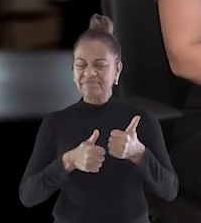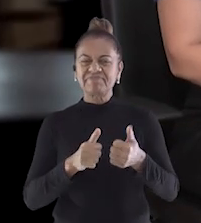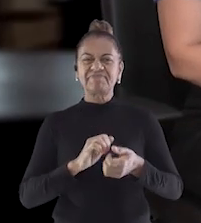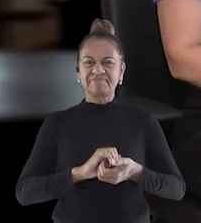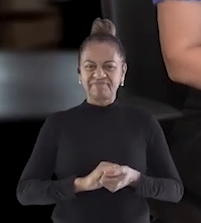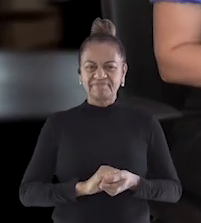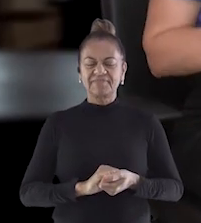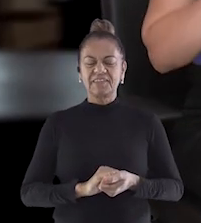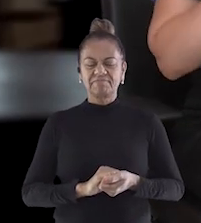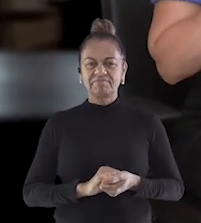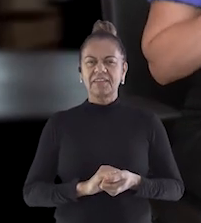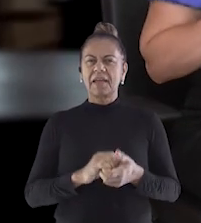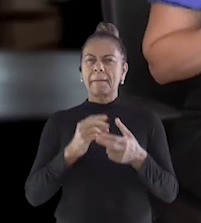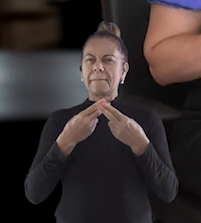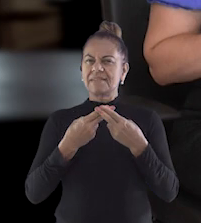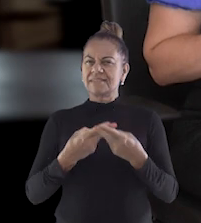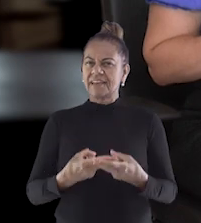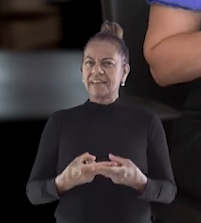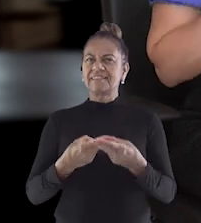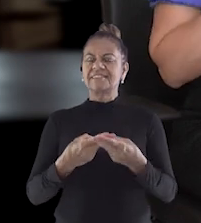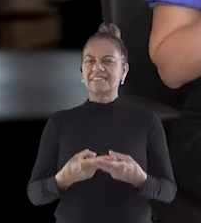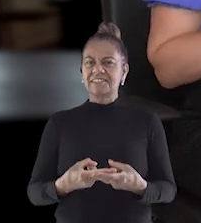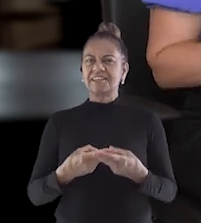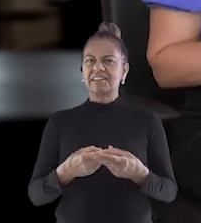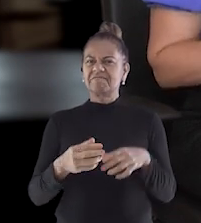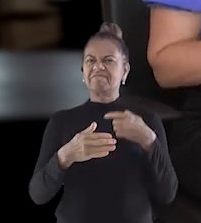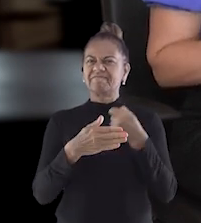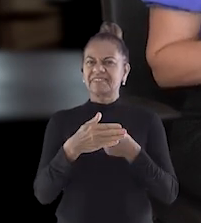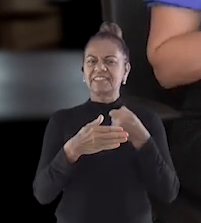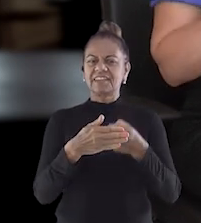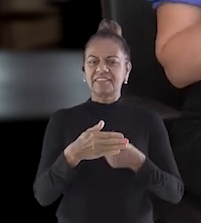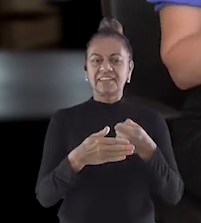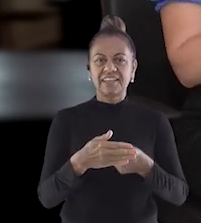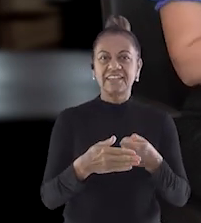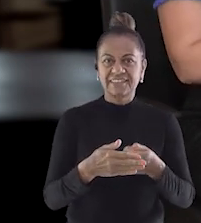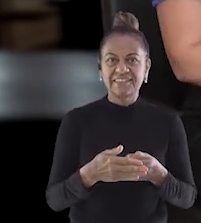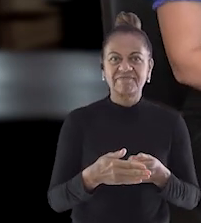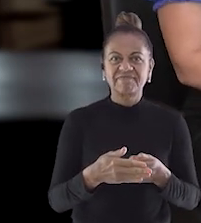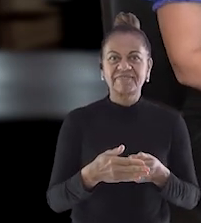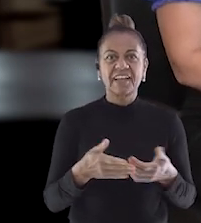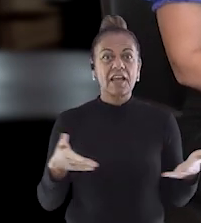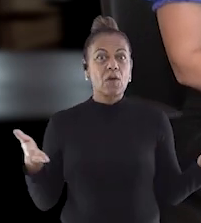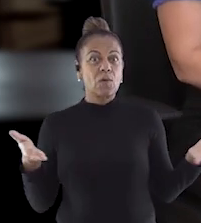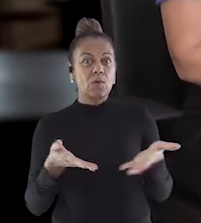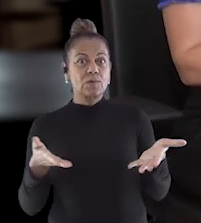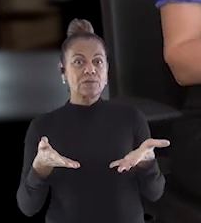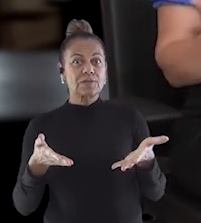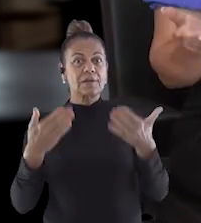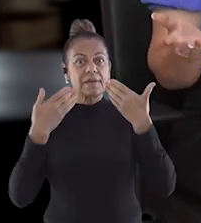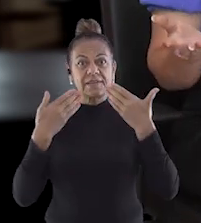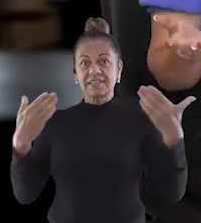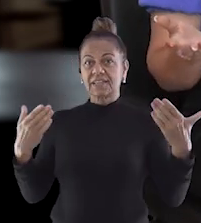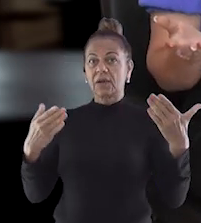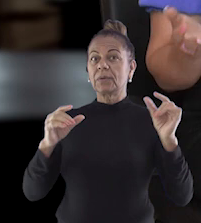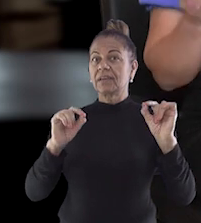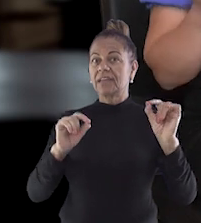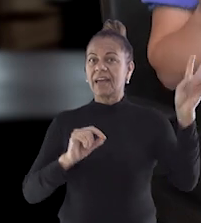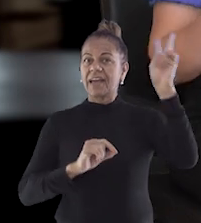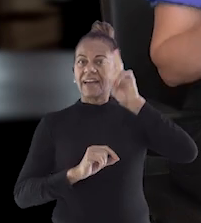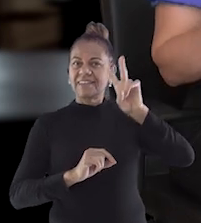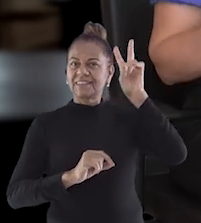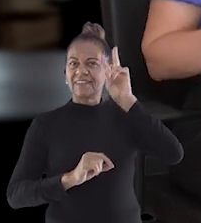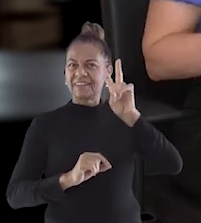bem com vocês? Com paciência e perseverança, muito se alcança. Estamos